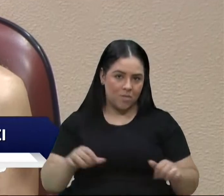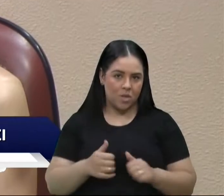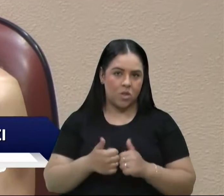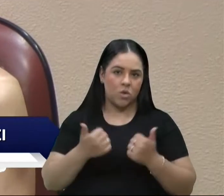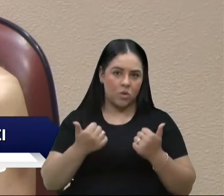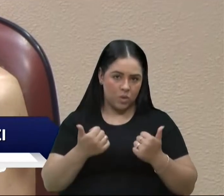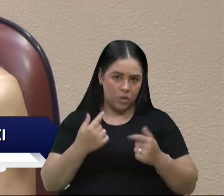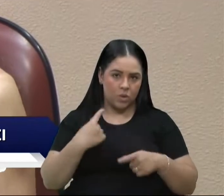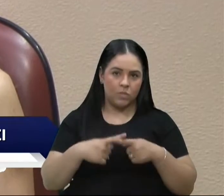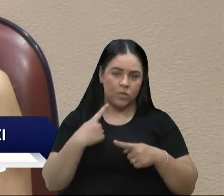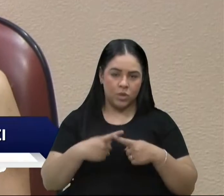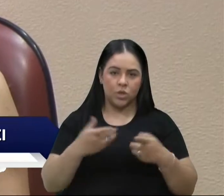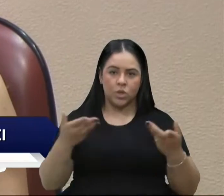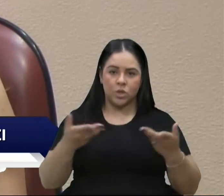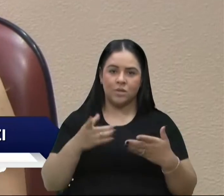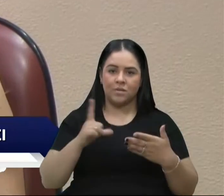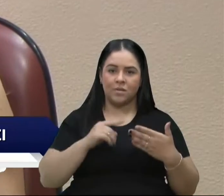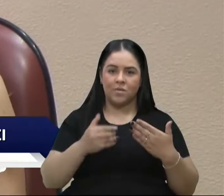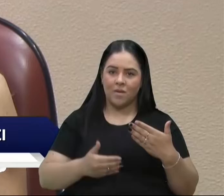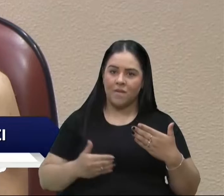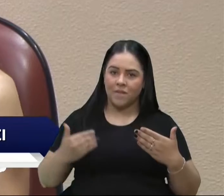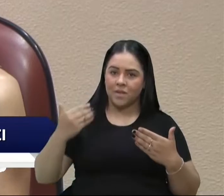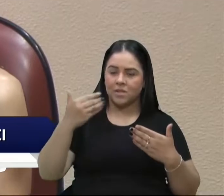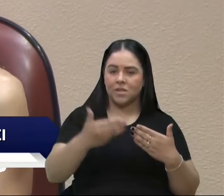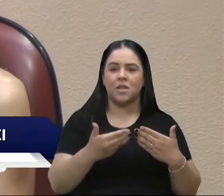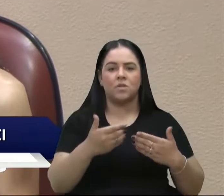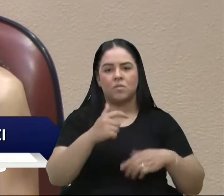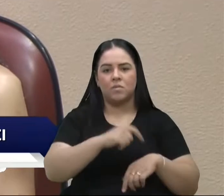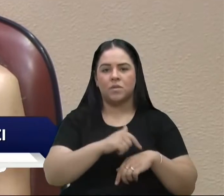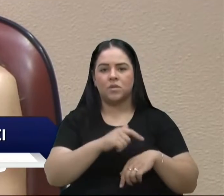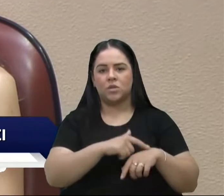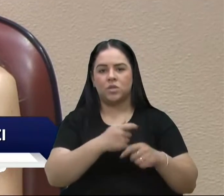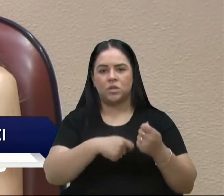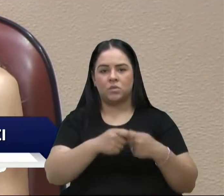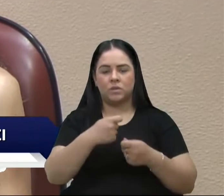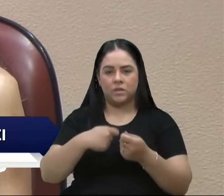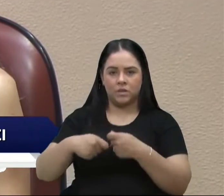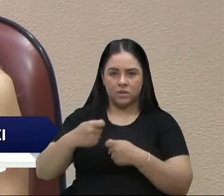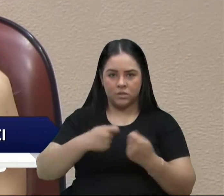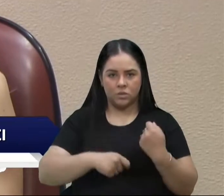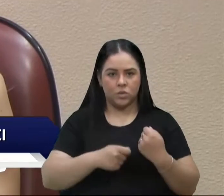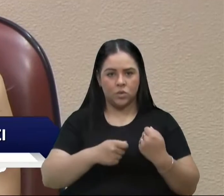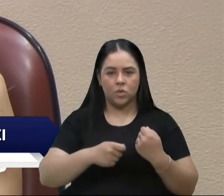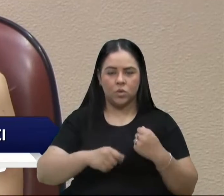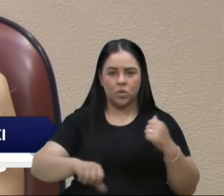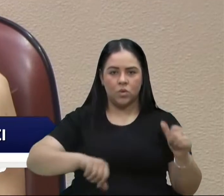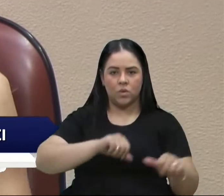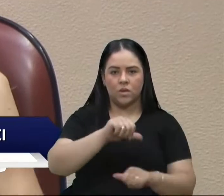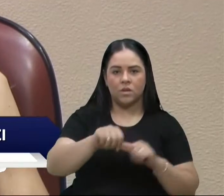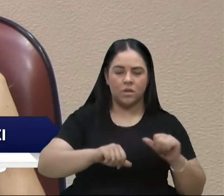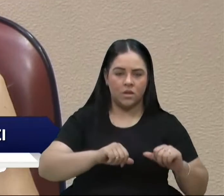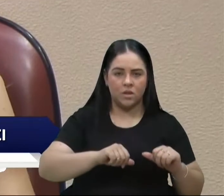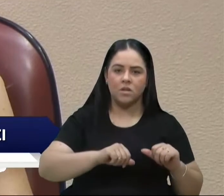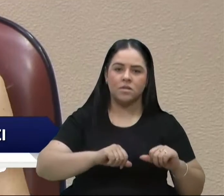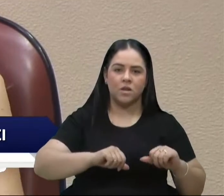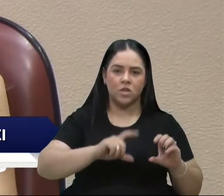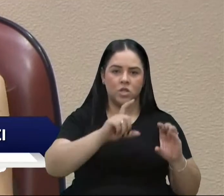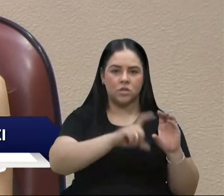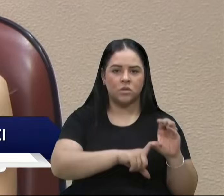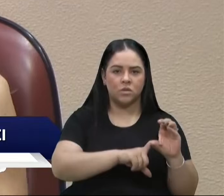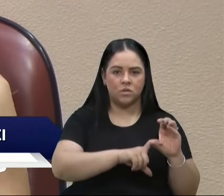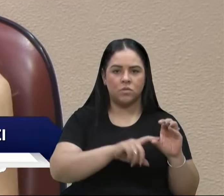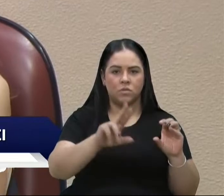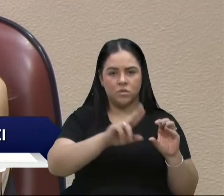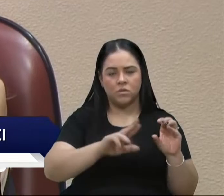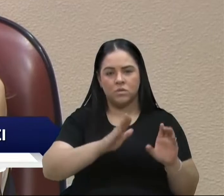e porque já estava numa avançada fase de negociação, trocar esta dívida através desse